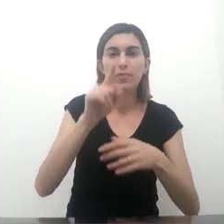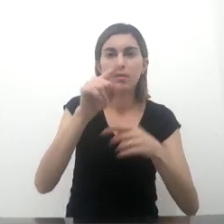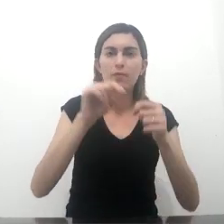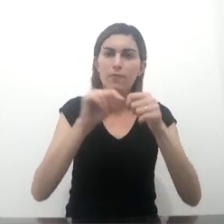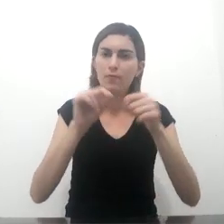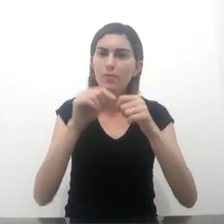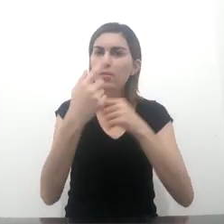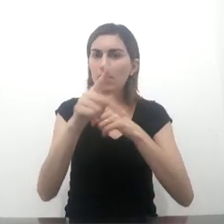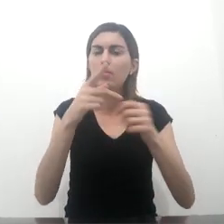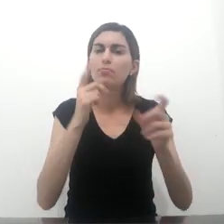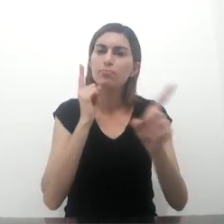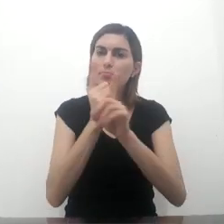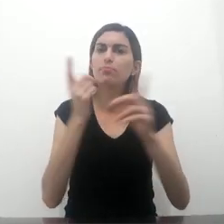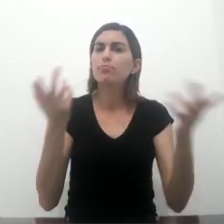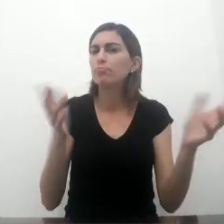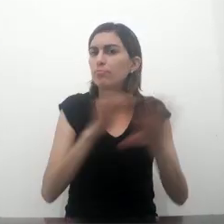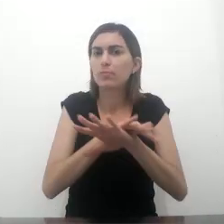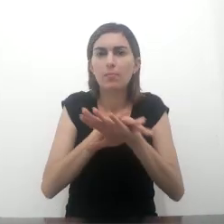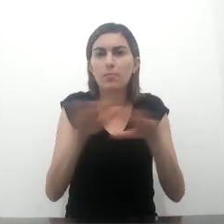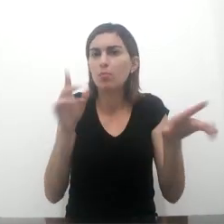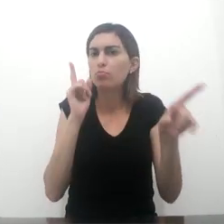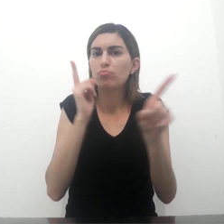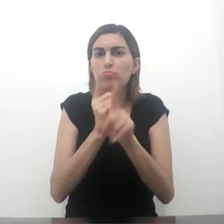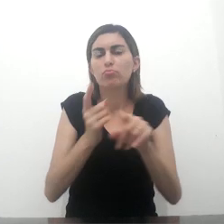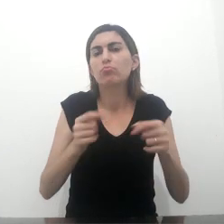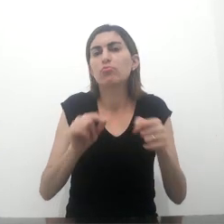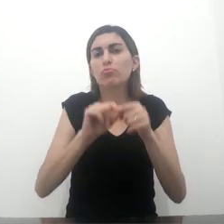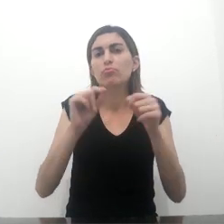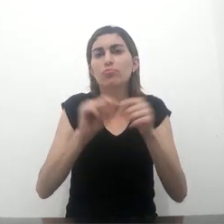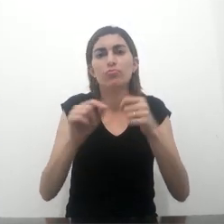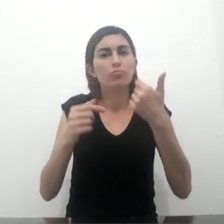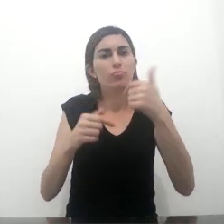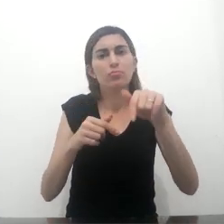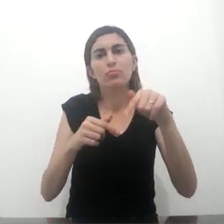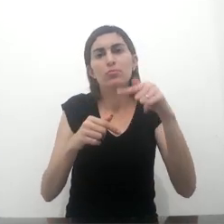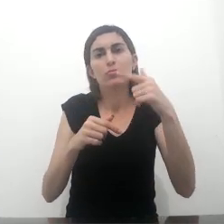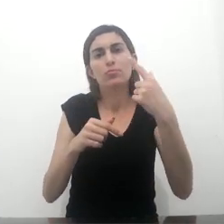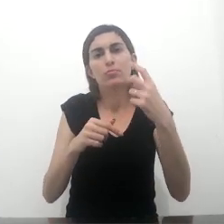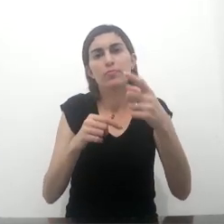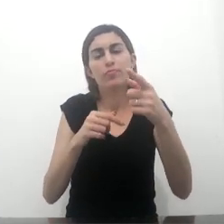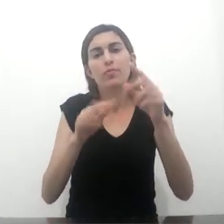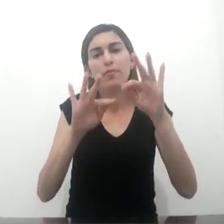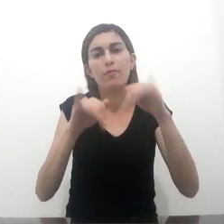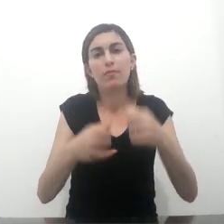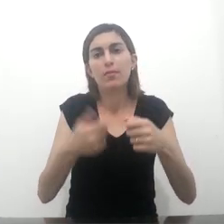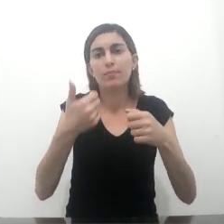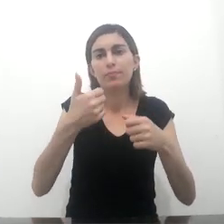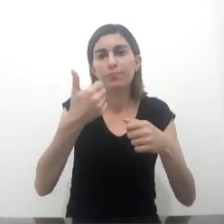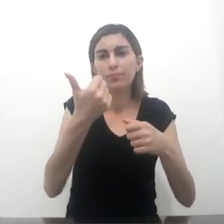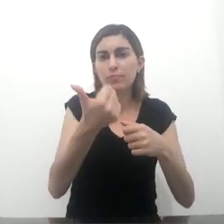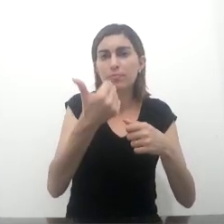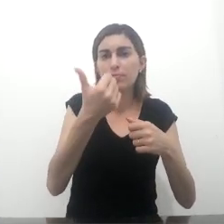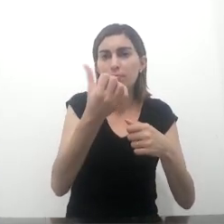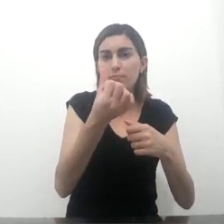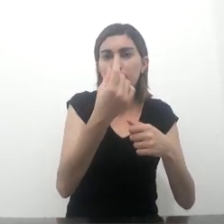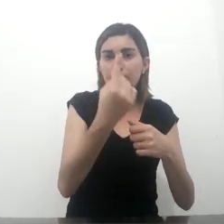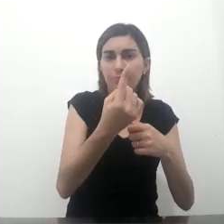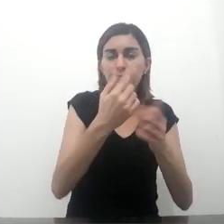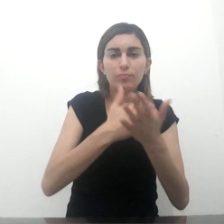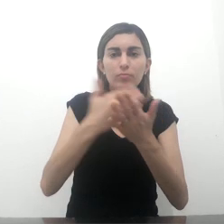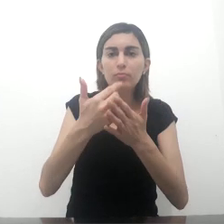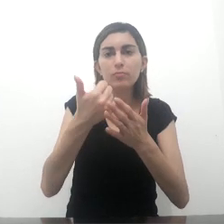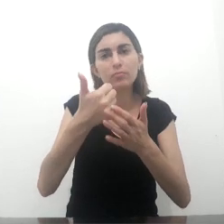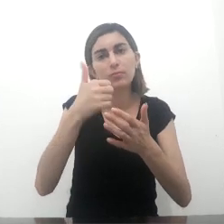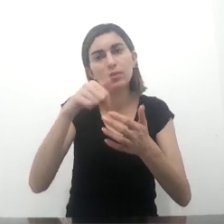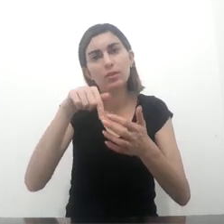inicial. Feito isso, beleza, acabou-se. Você faz, ó, preço, valor final, 161. O